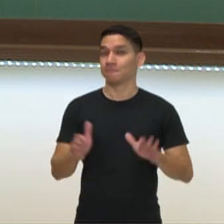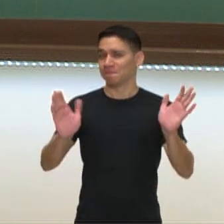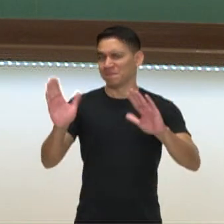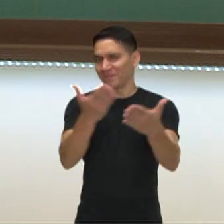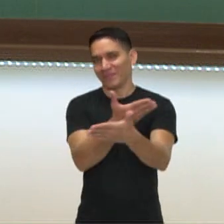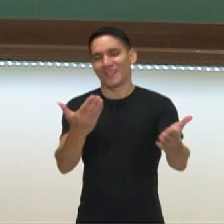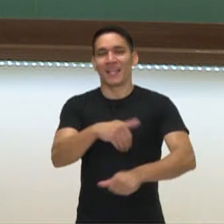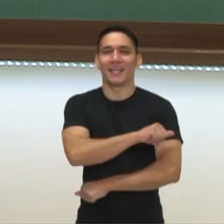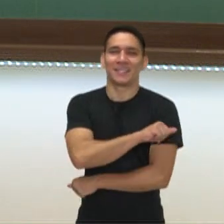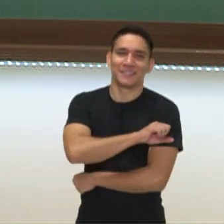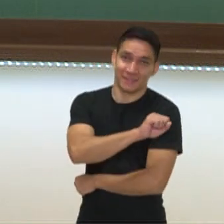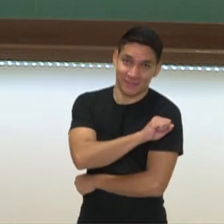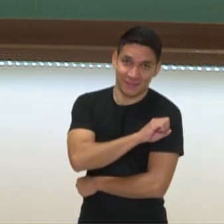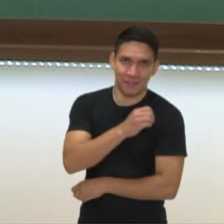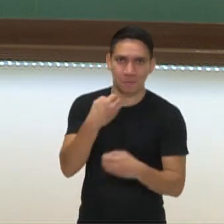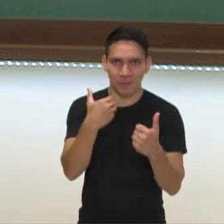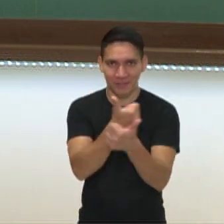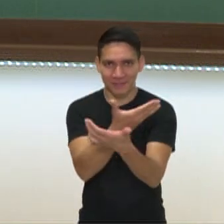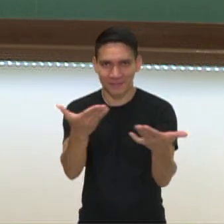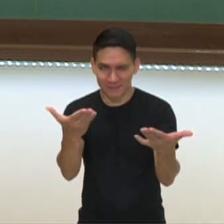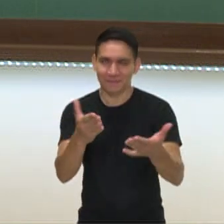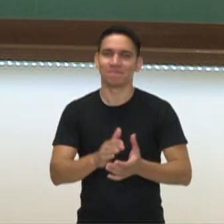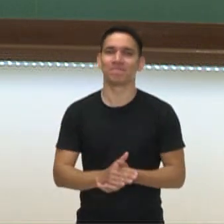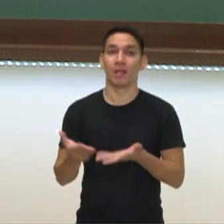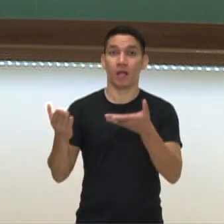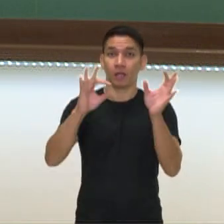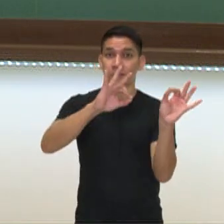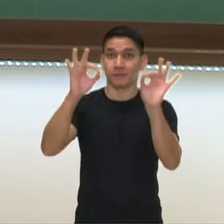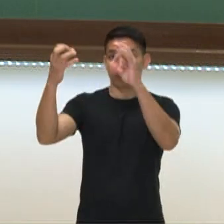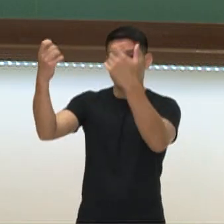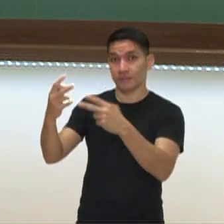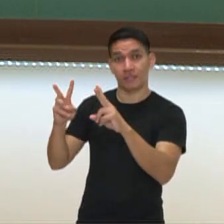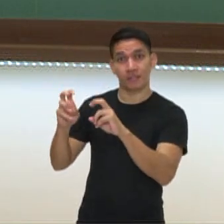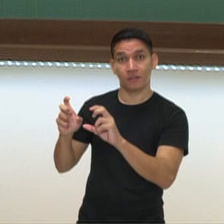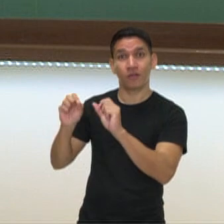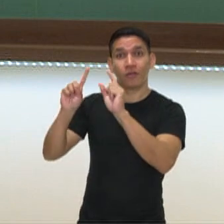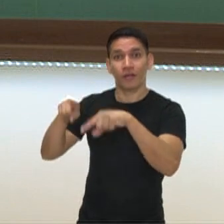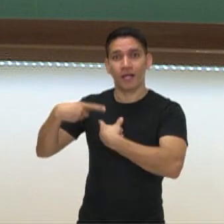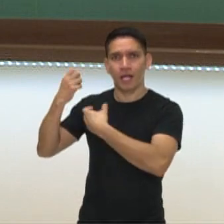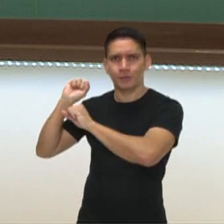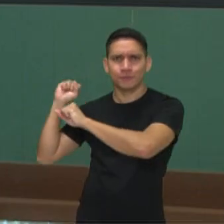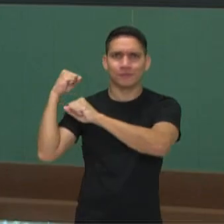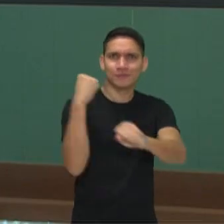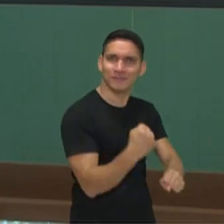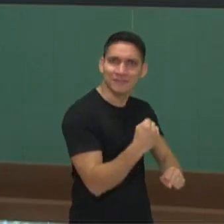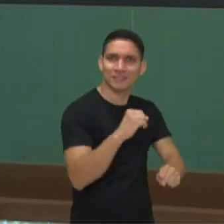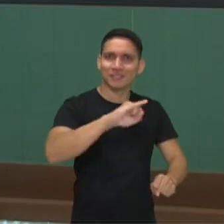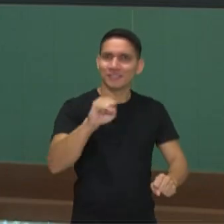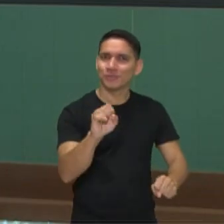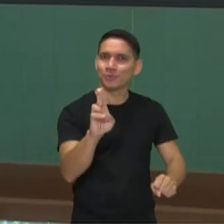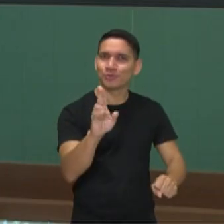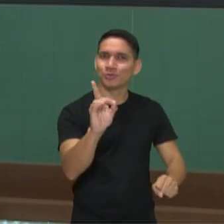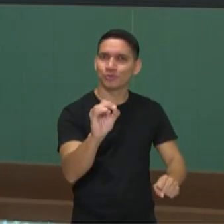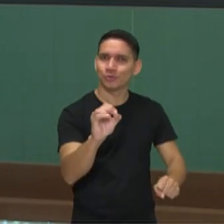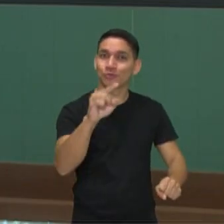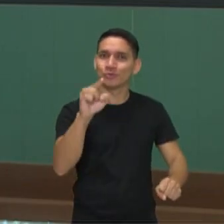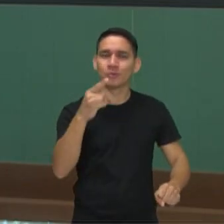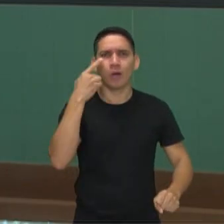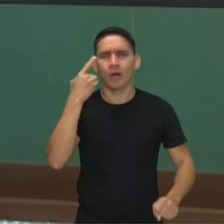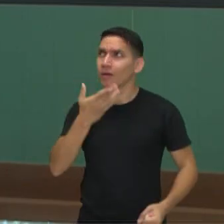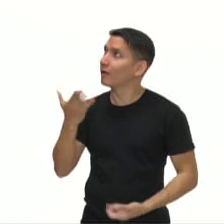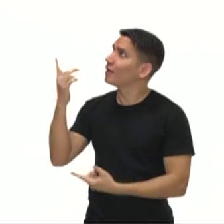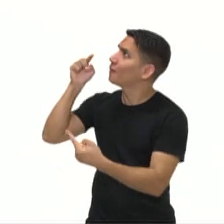Olá, estudantes do oitavo ano, tudo bem com vocês? Neste vídeo vamos falar sobre o judô. E temos como